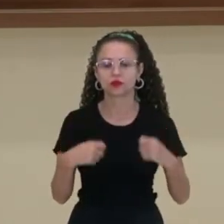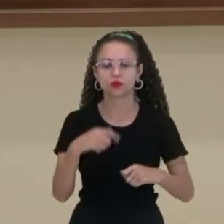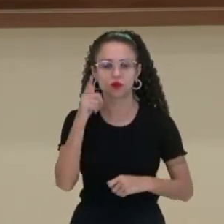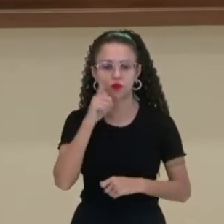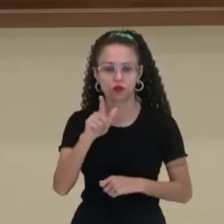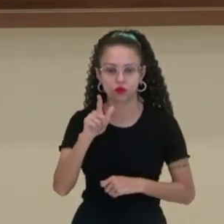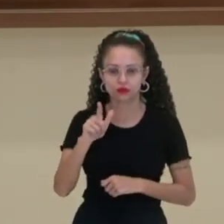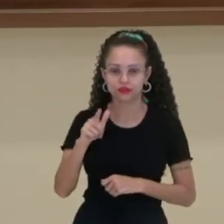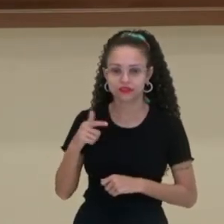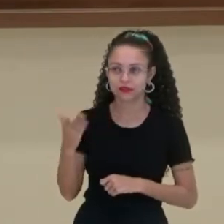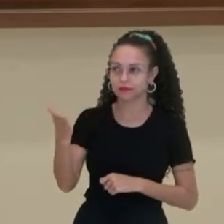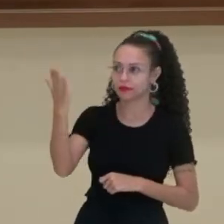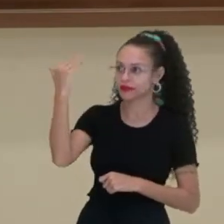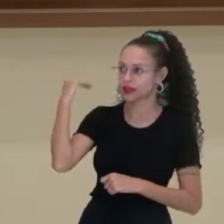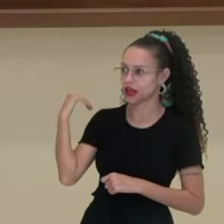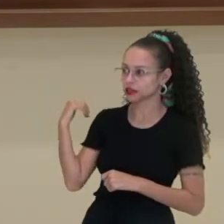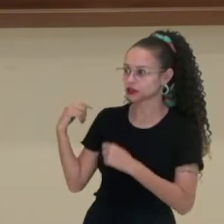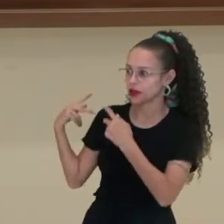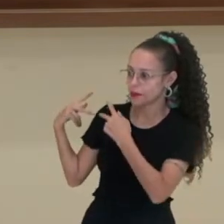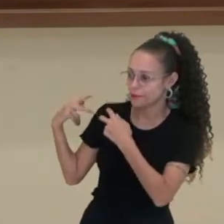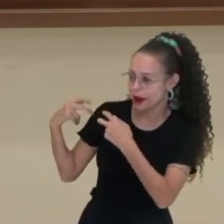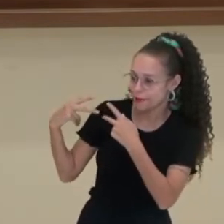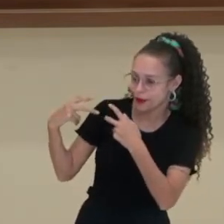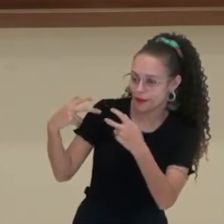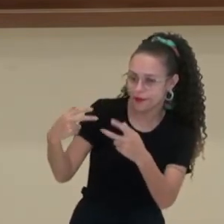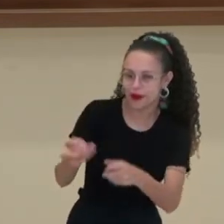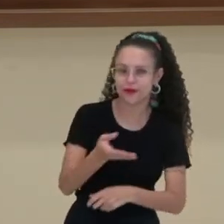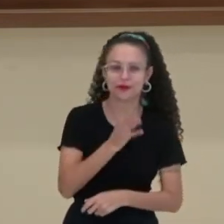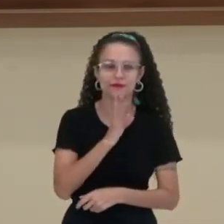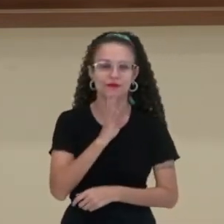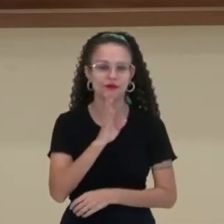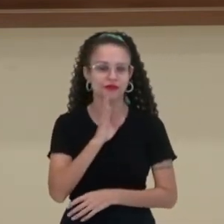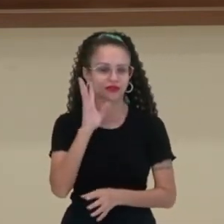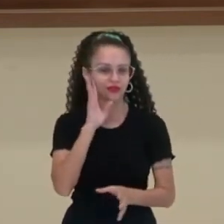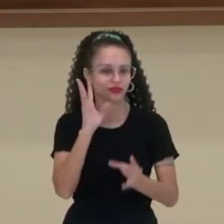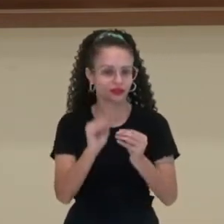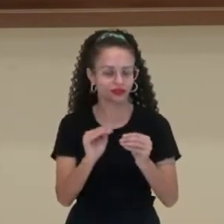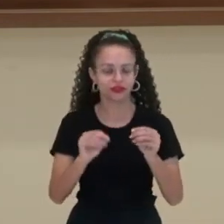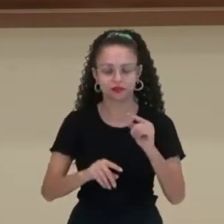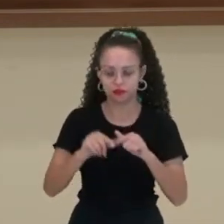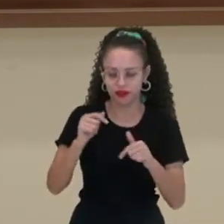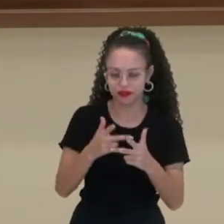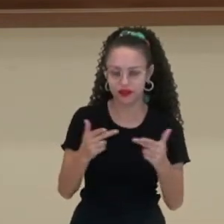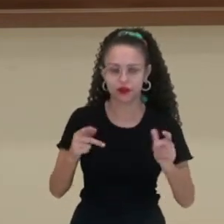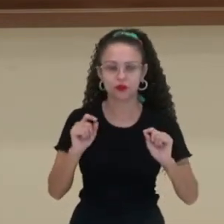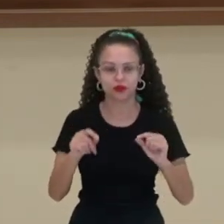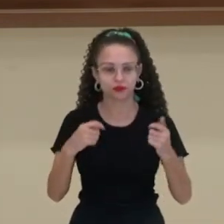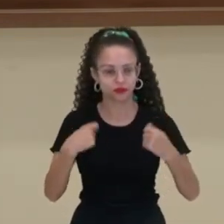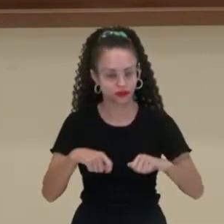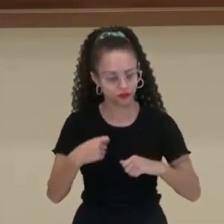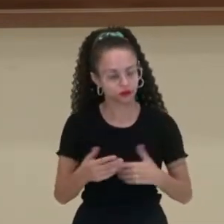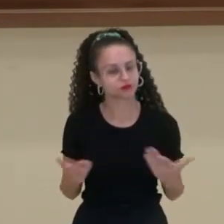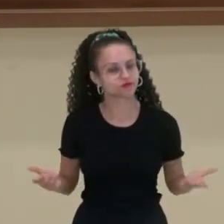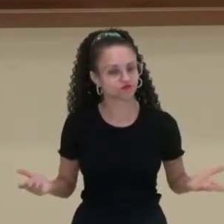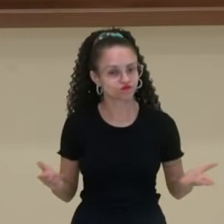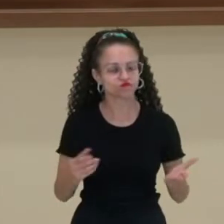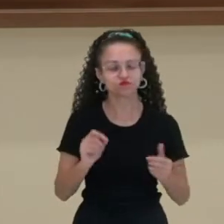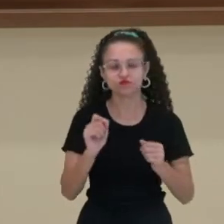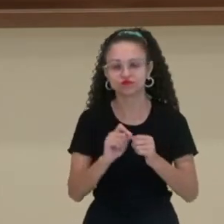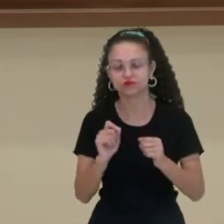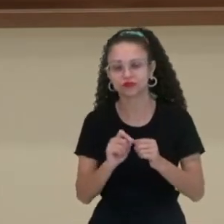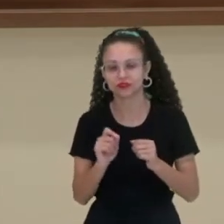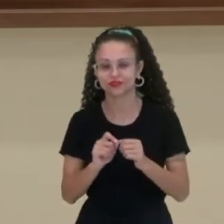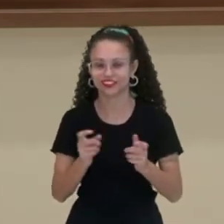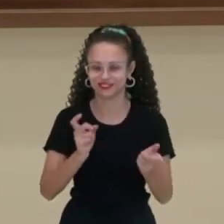nele e sair com vida, ou melhor, com o material que precisamos, foi feito através